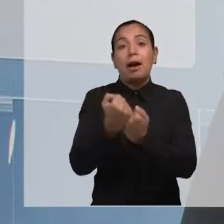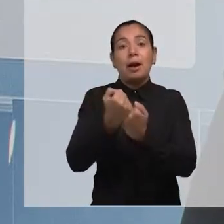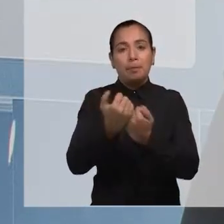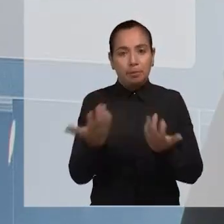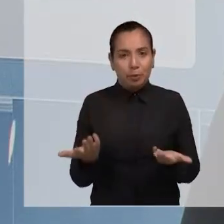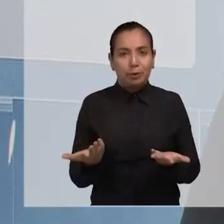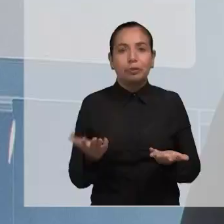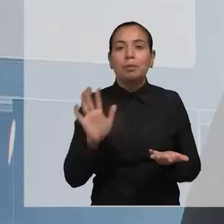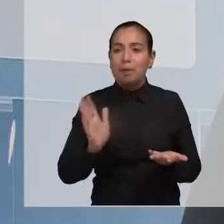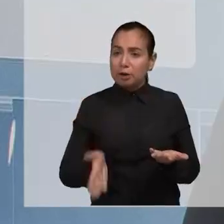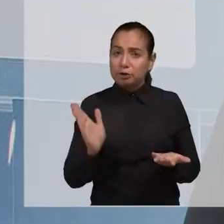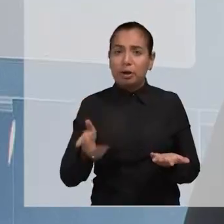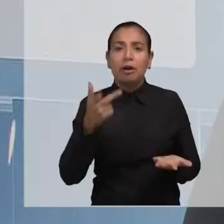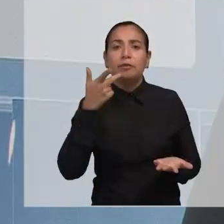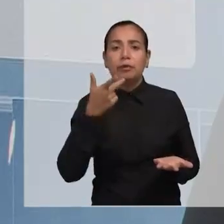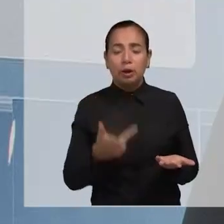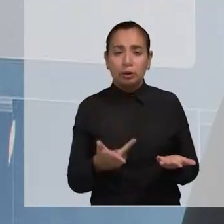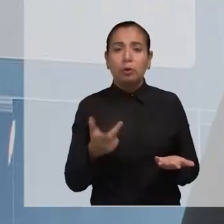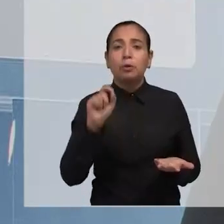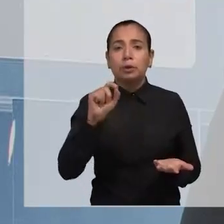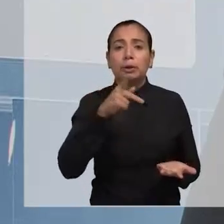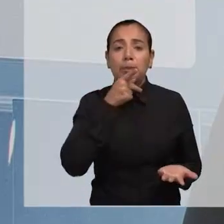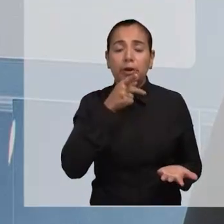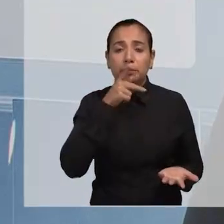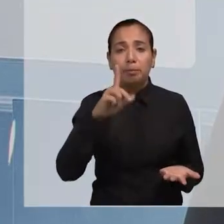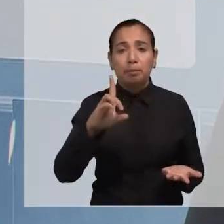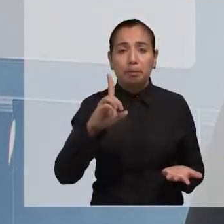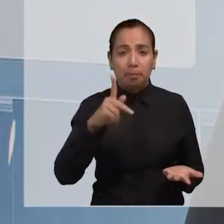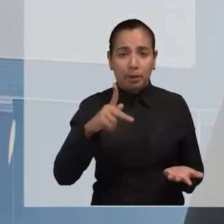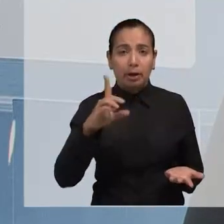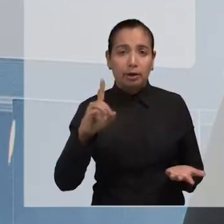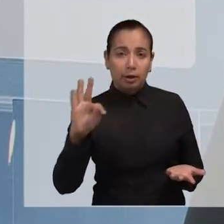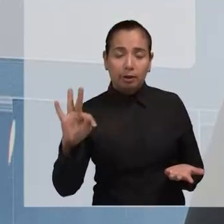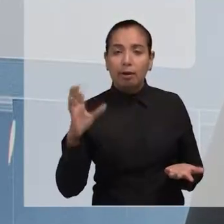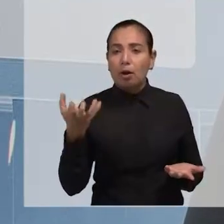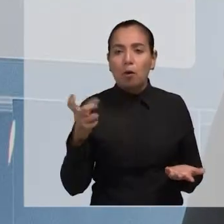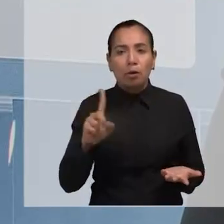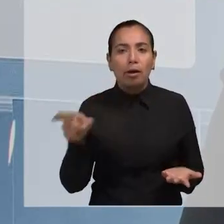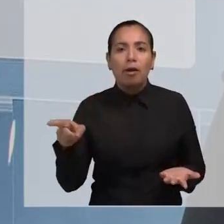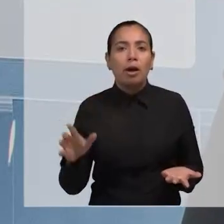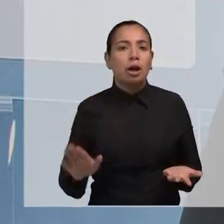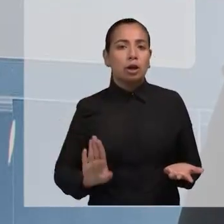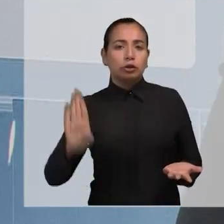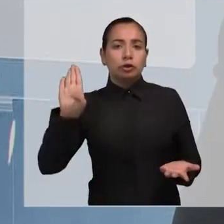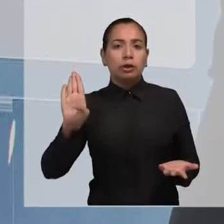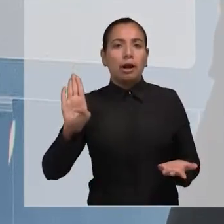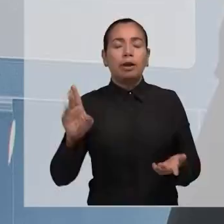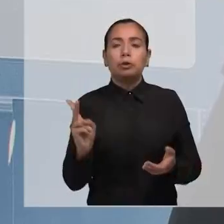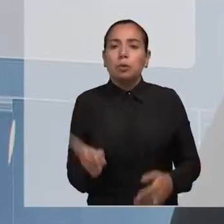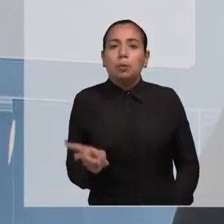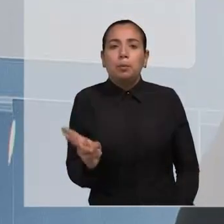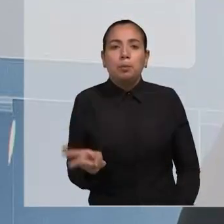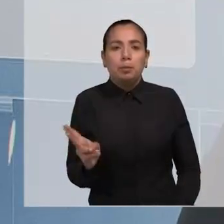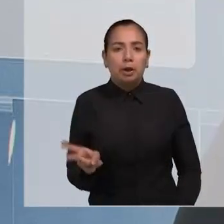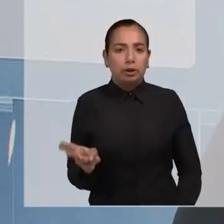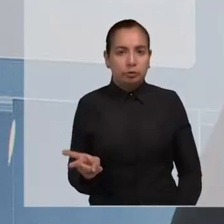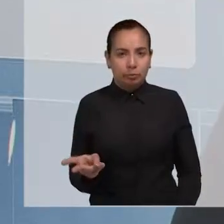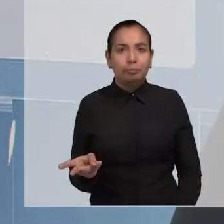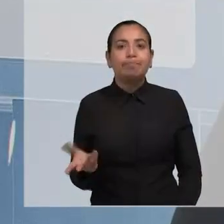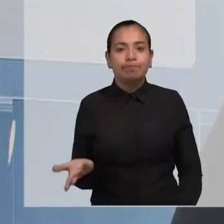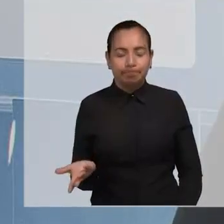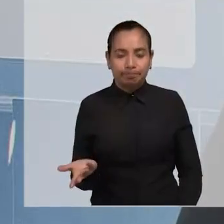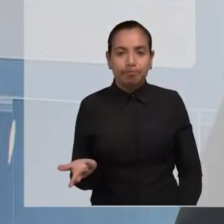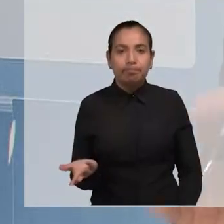que vai ter que arranjar um consenso e eu acho, e no meu entender, Luiz, a solução é essa. É salomônica. É uma candidatura